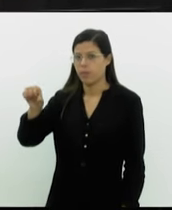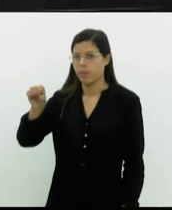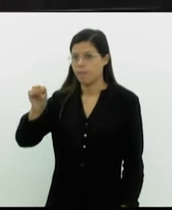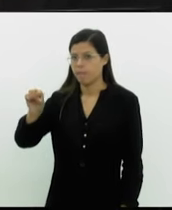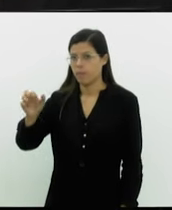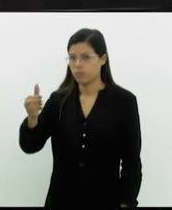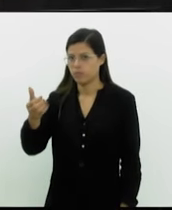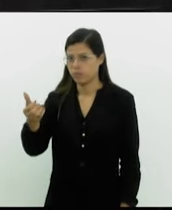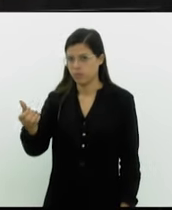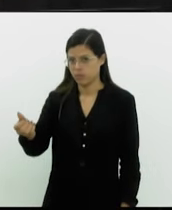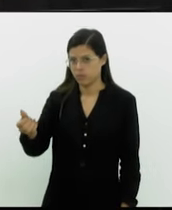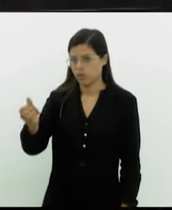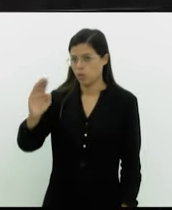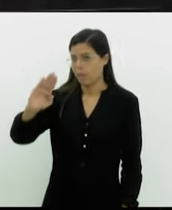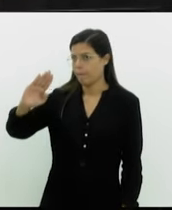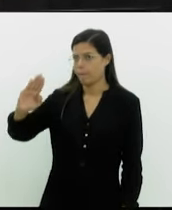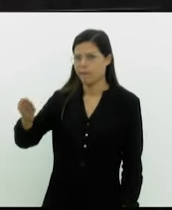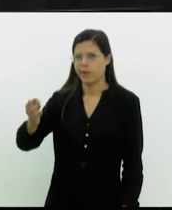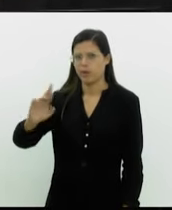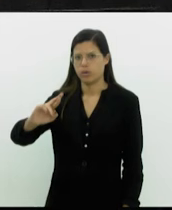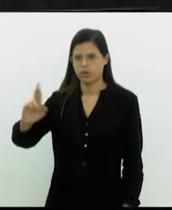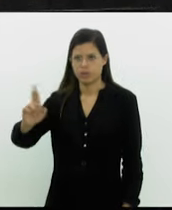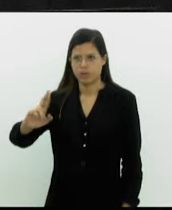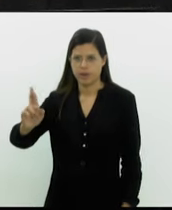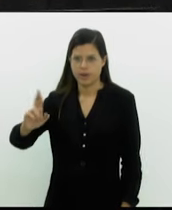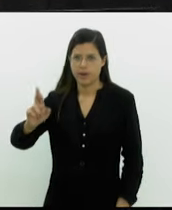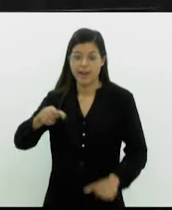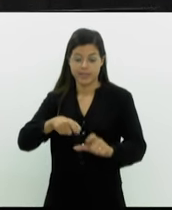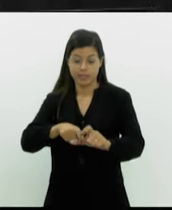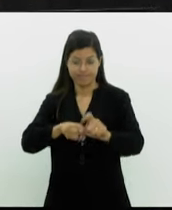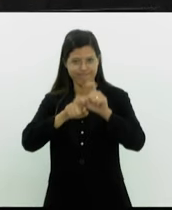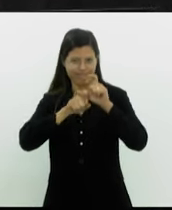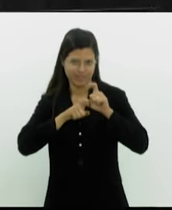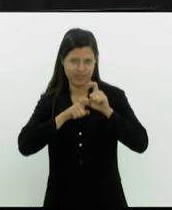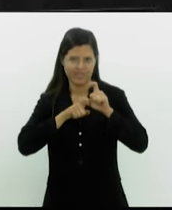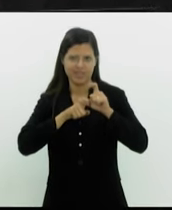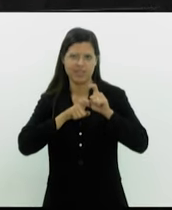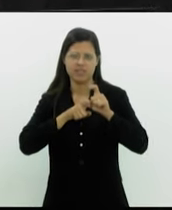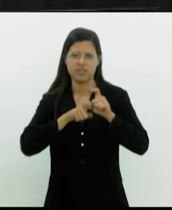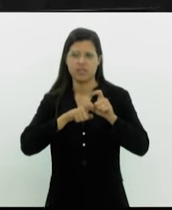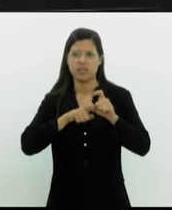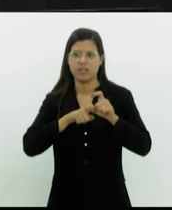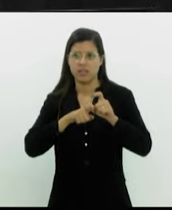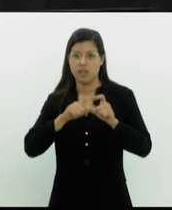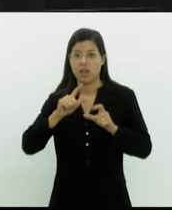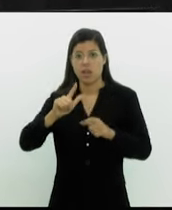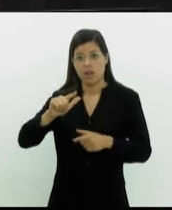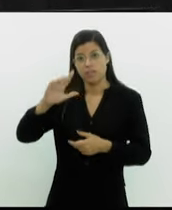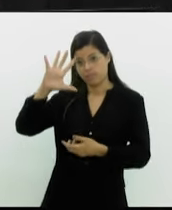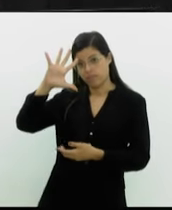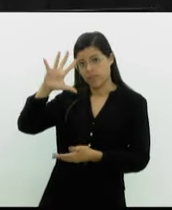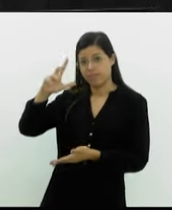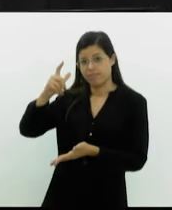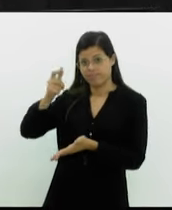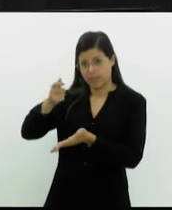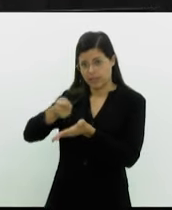9,6 bilhões de reais de serviço de dívida. Uma decisão